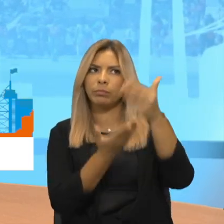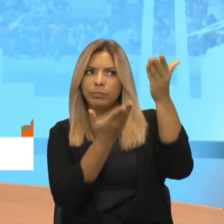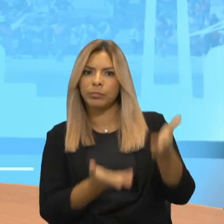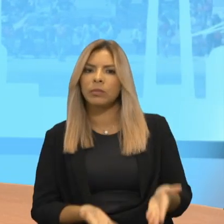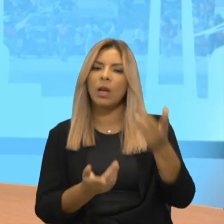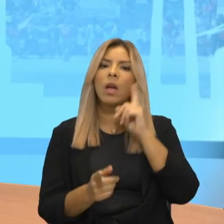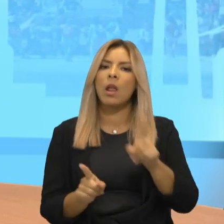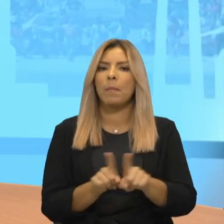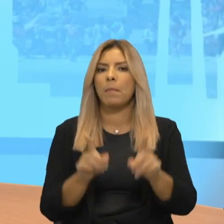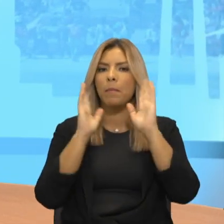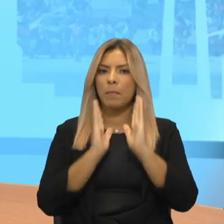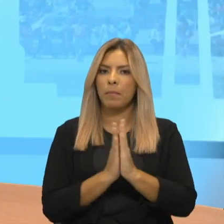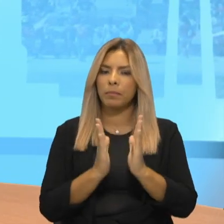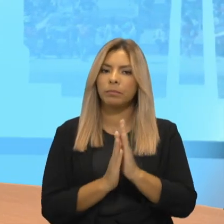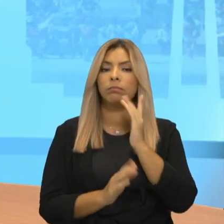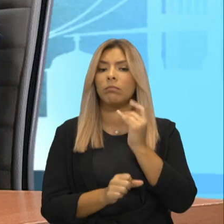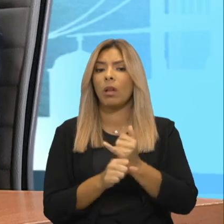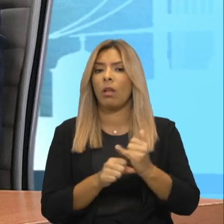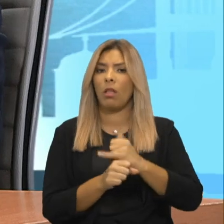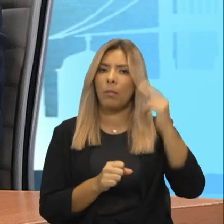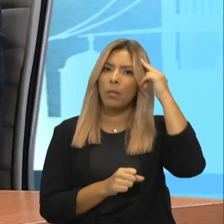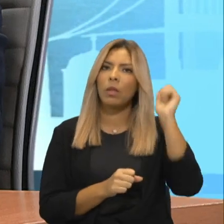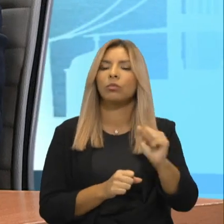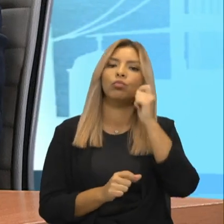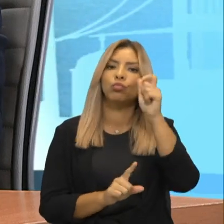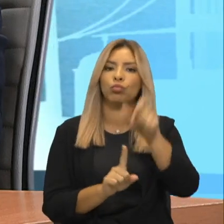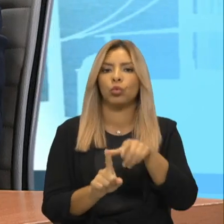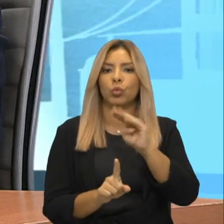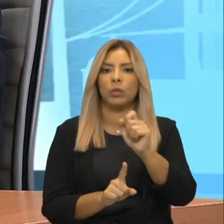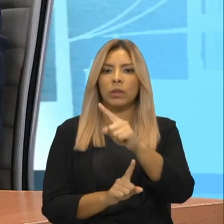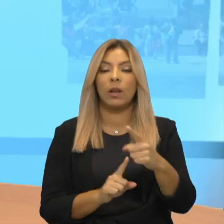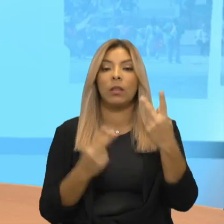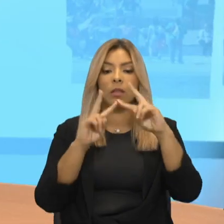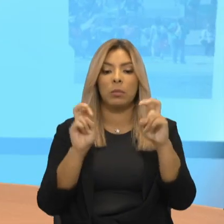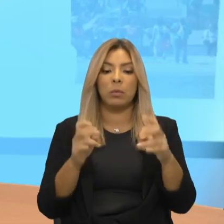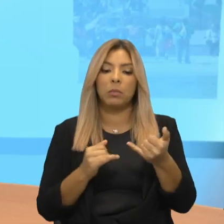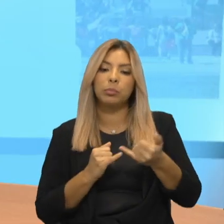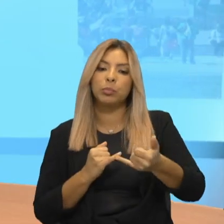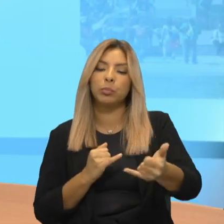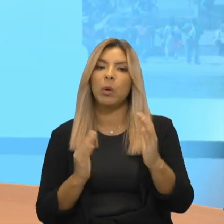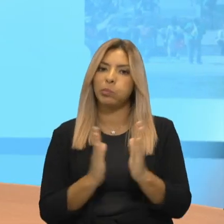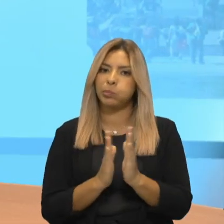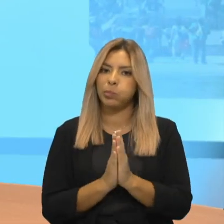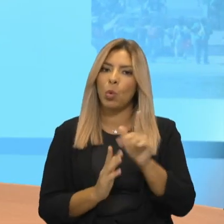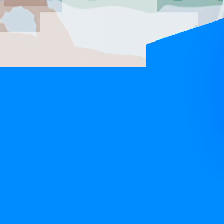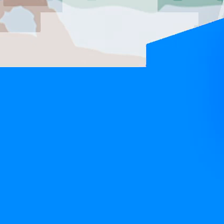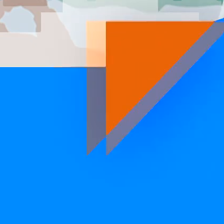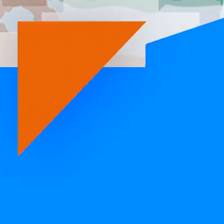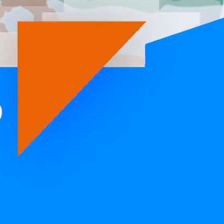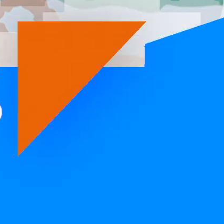Madeira. Será com José Eduardo Franco, logo após os temas da atualidade religiosa que hoje destacamos.